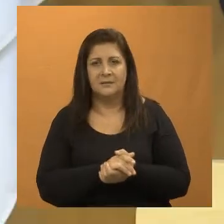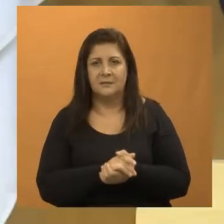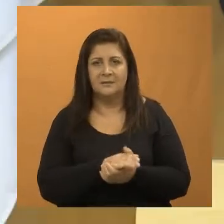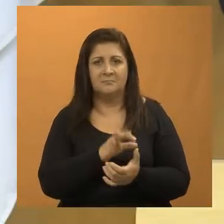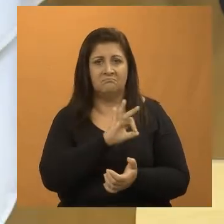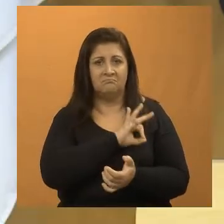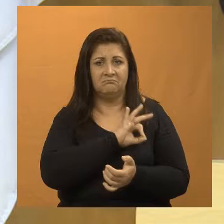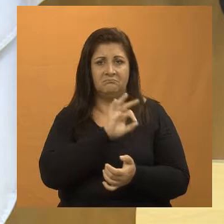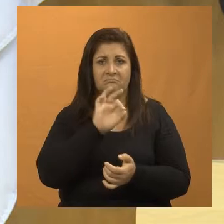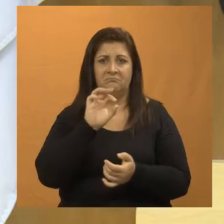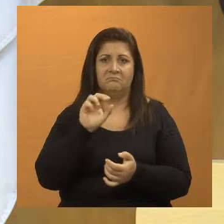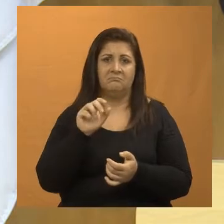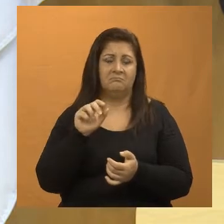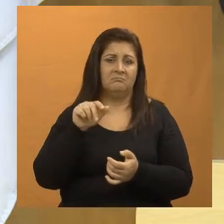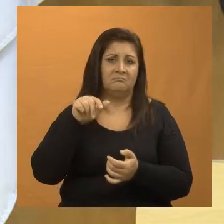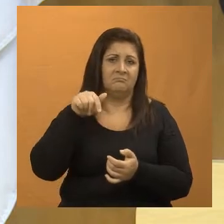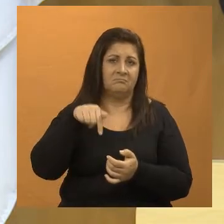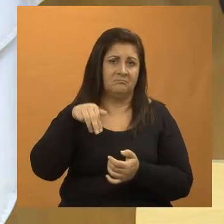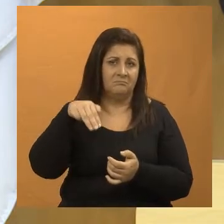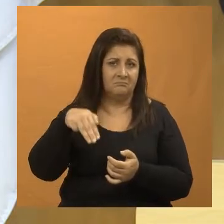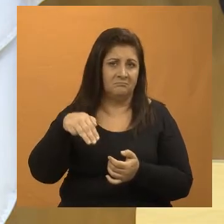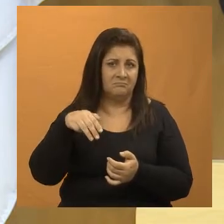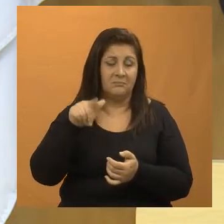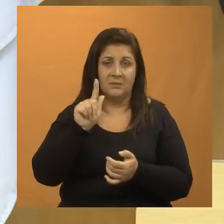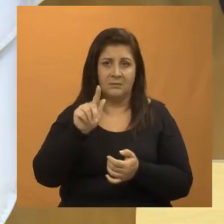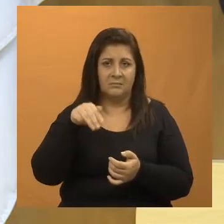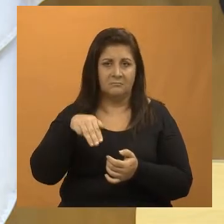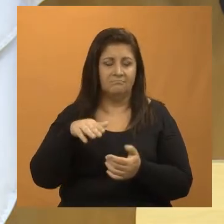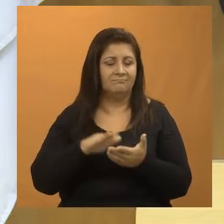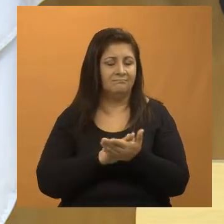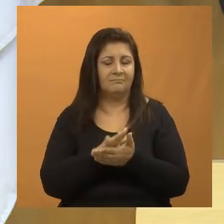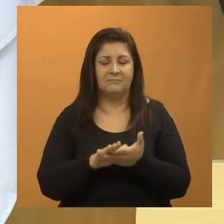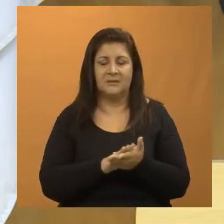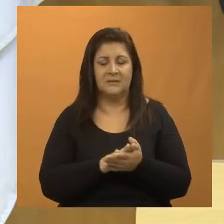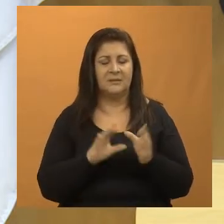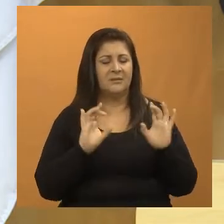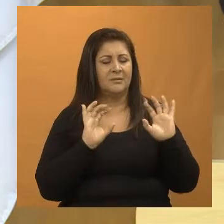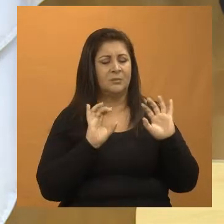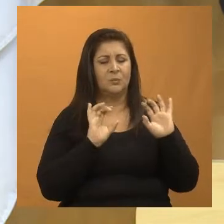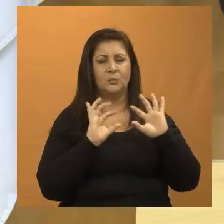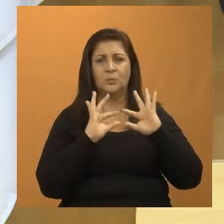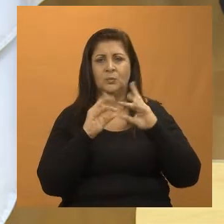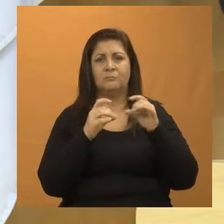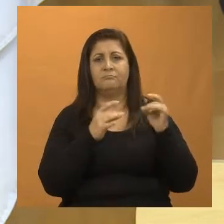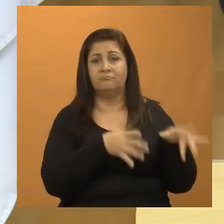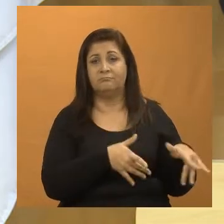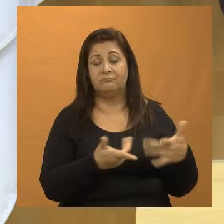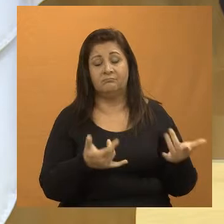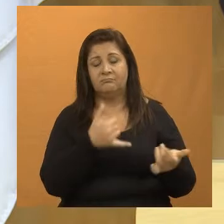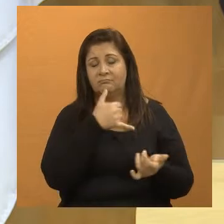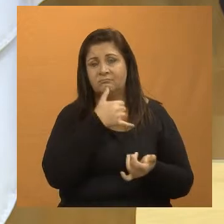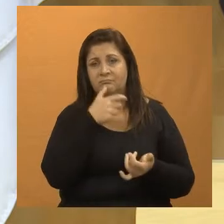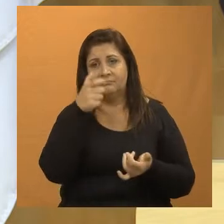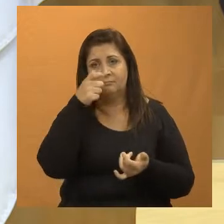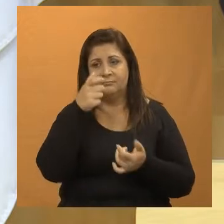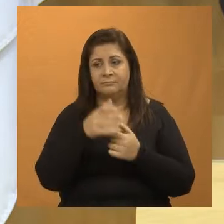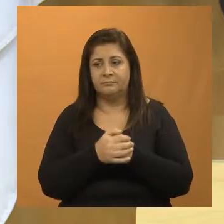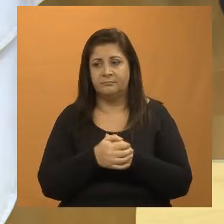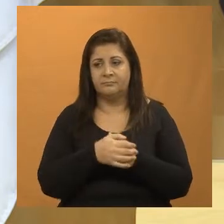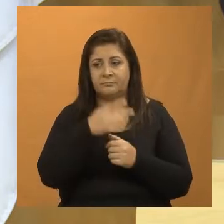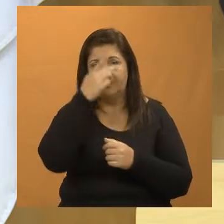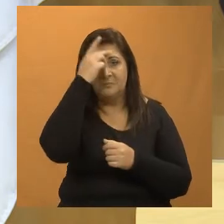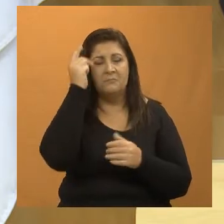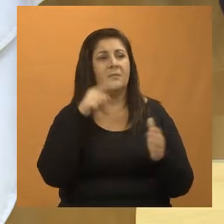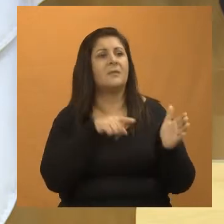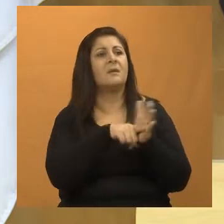Municipal, porque estava ali largado, literalmente. É triste ver que pessoas questionando